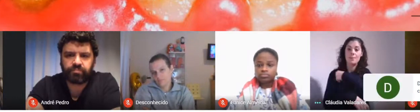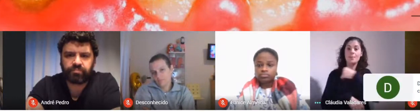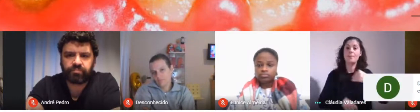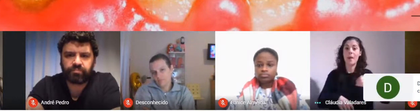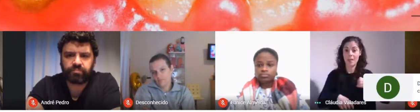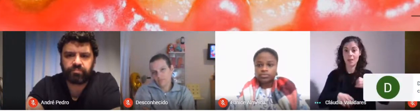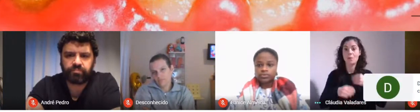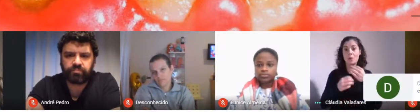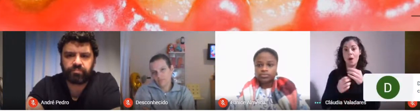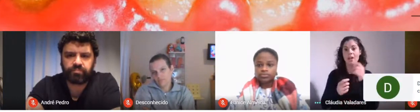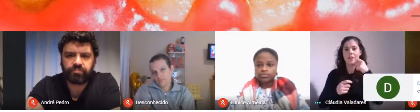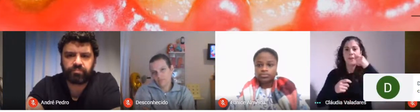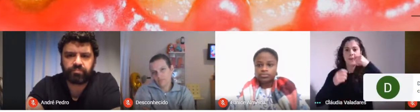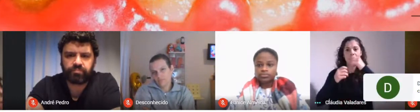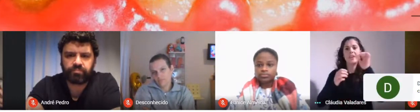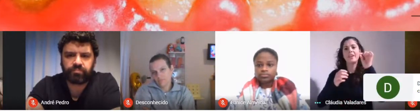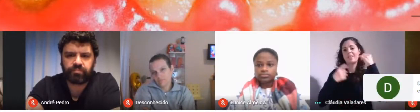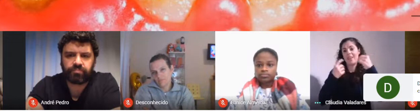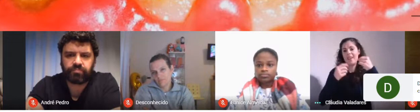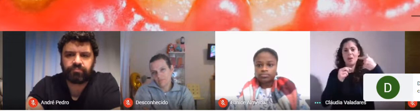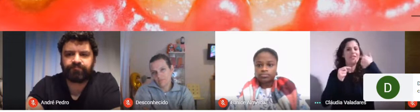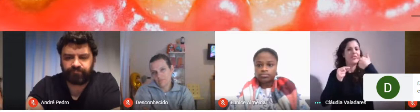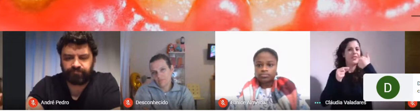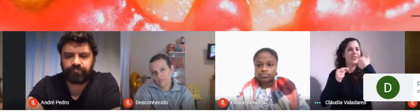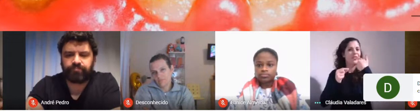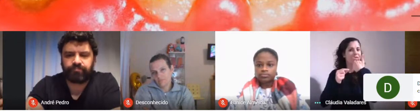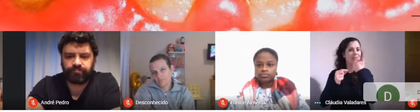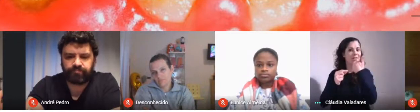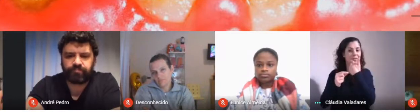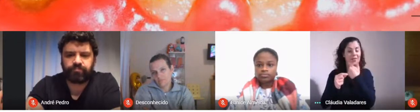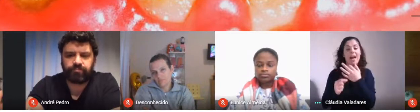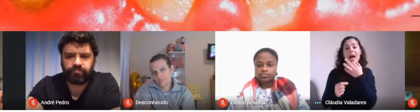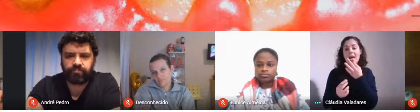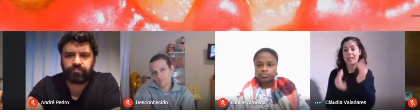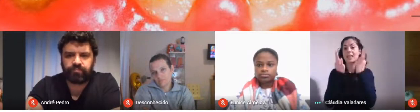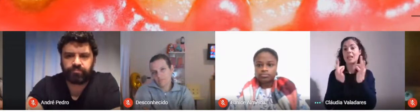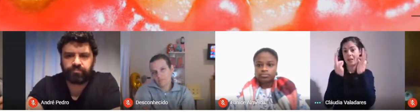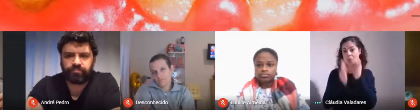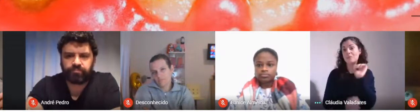consultório, através de uma destartarização, que é um tratamento que se faz.